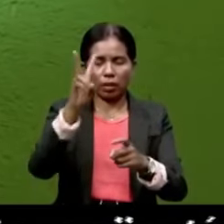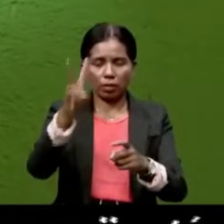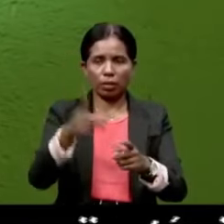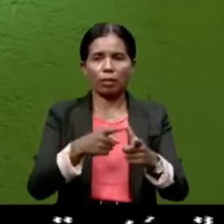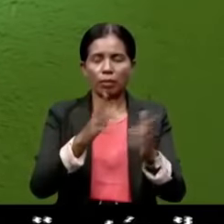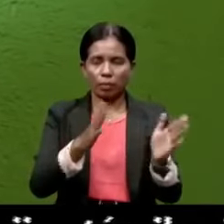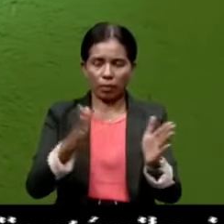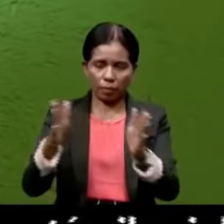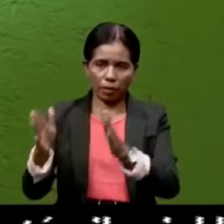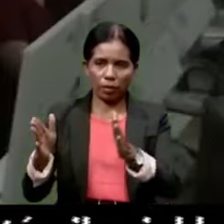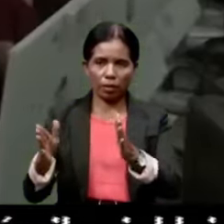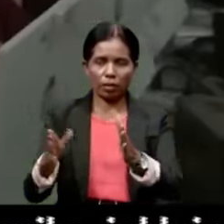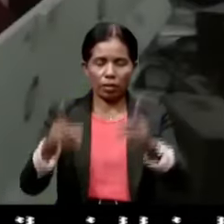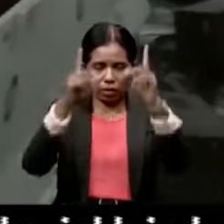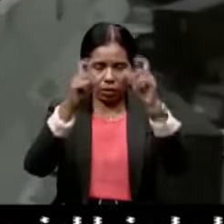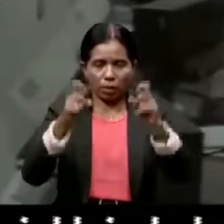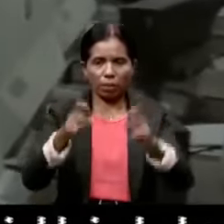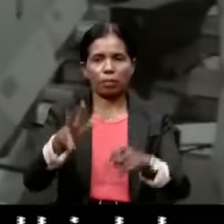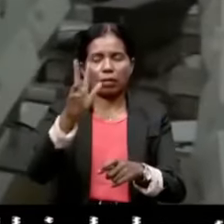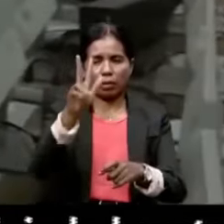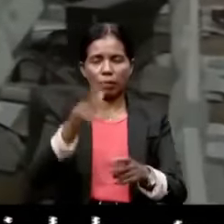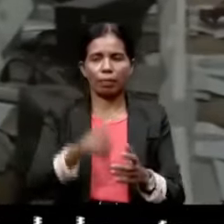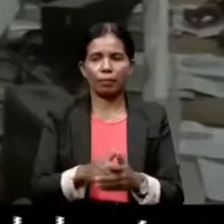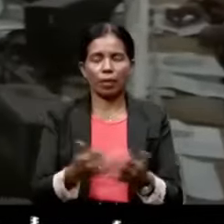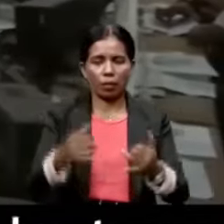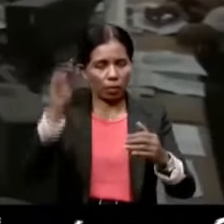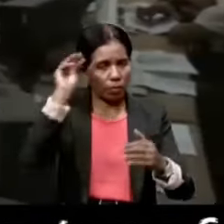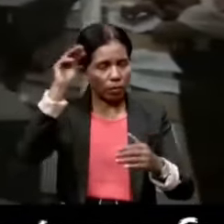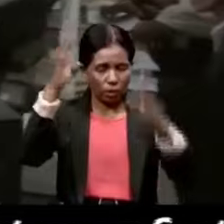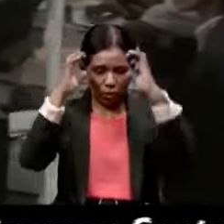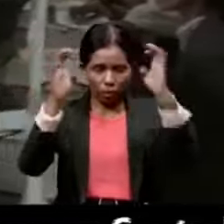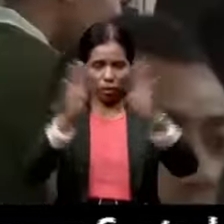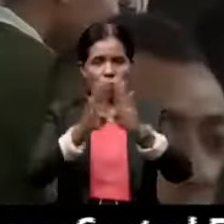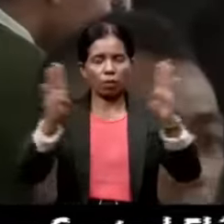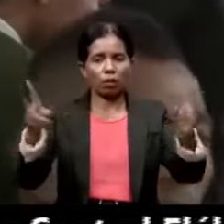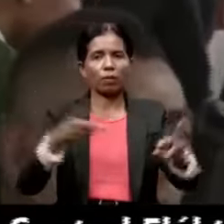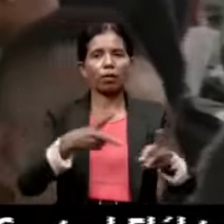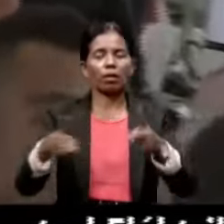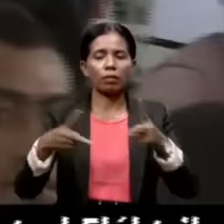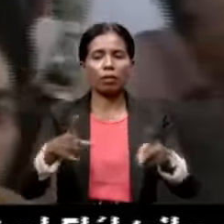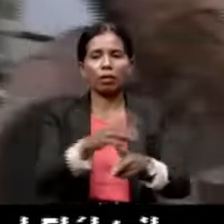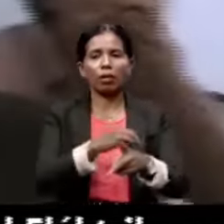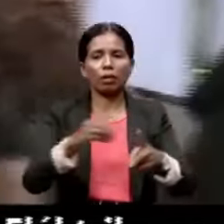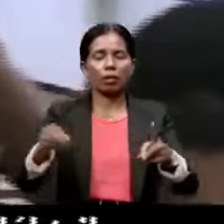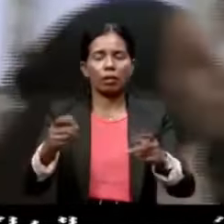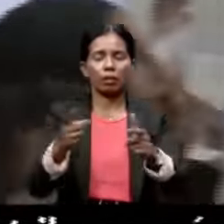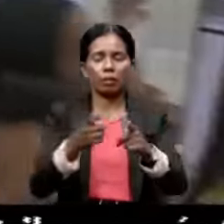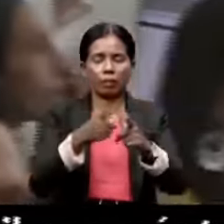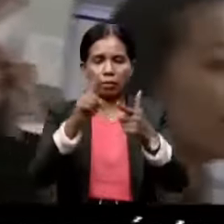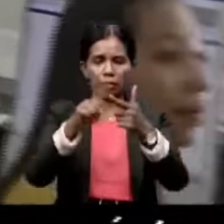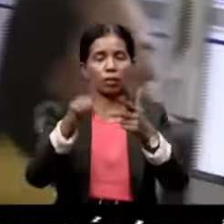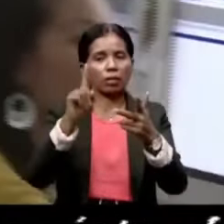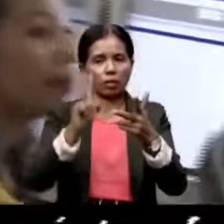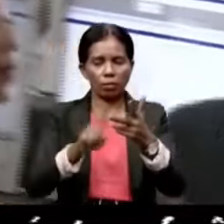ba ia terceiro período. Dada o Ministério da Educação bloqueou na concurso público a bolsa candidatura primeira na segunda